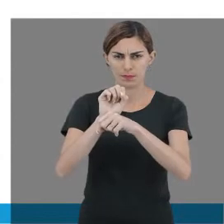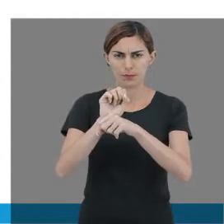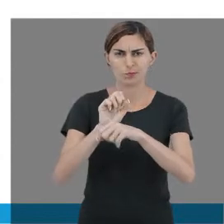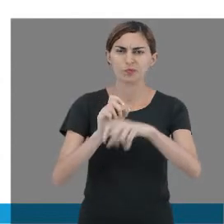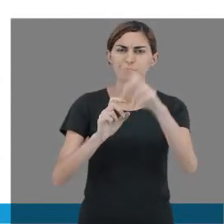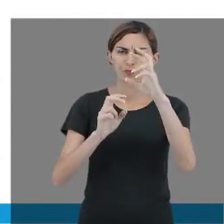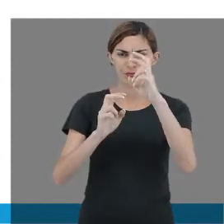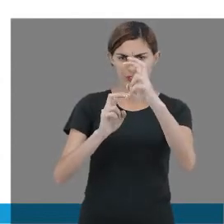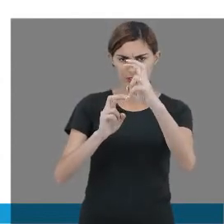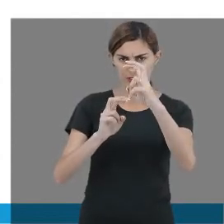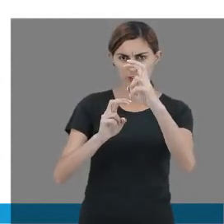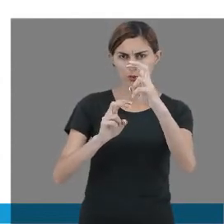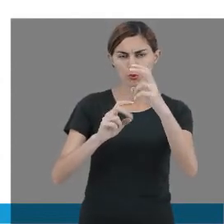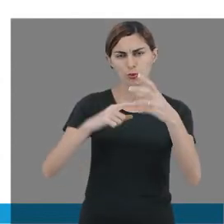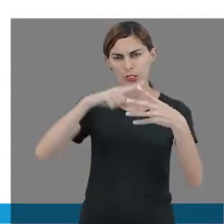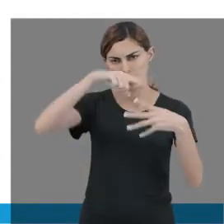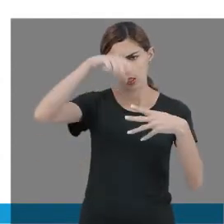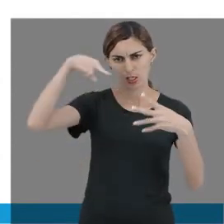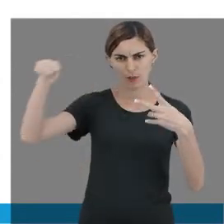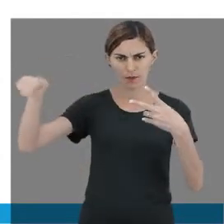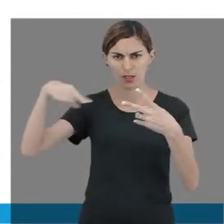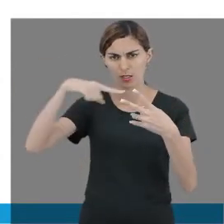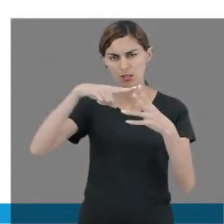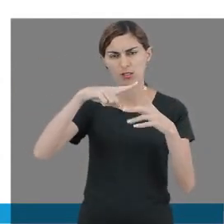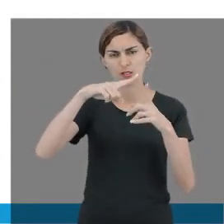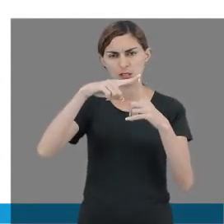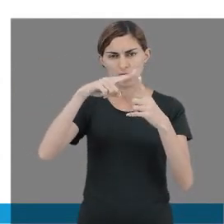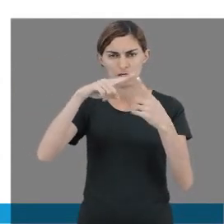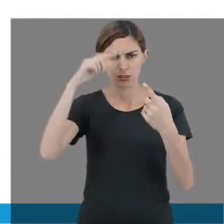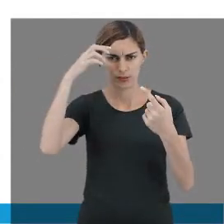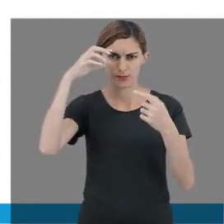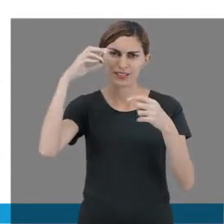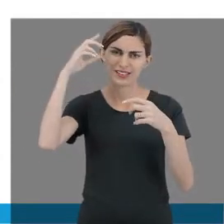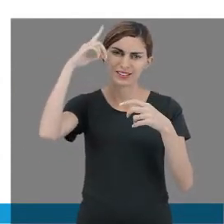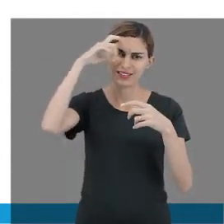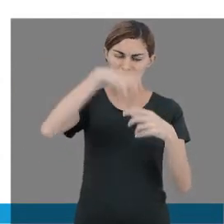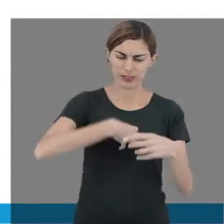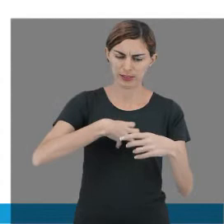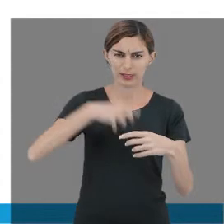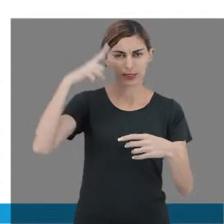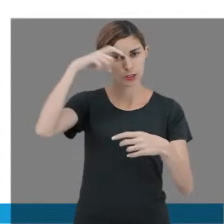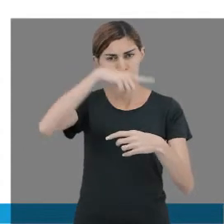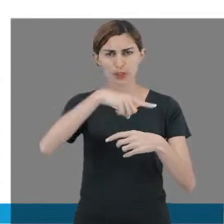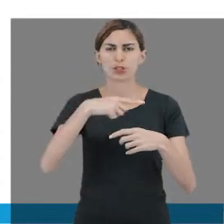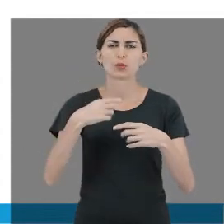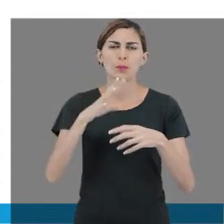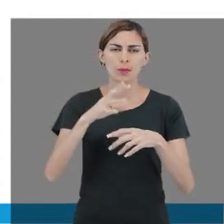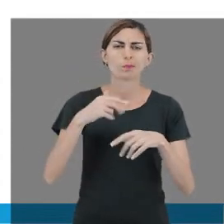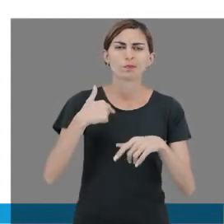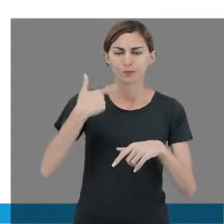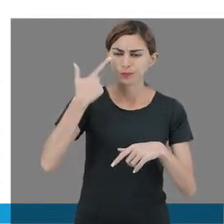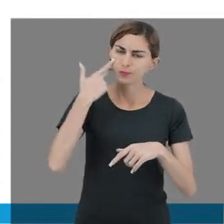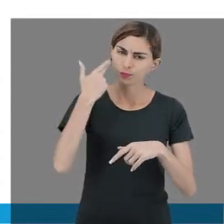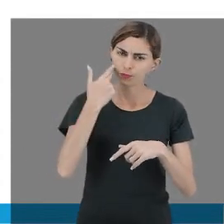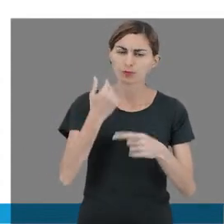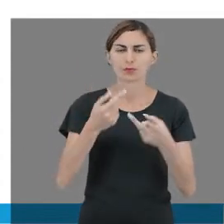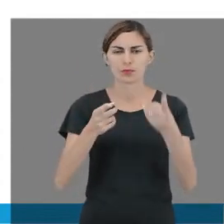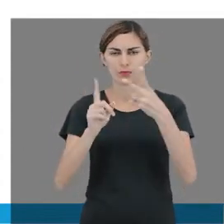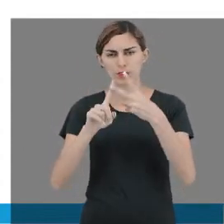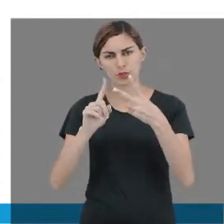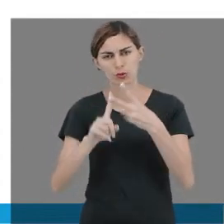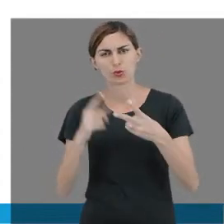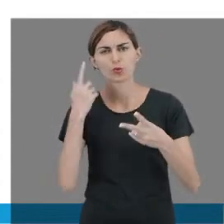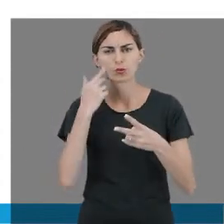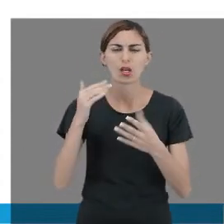níveis, Então, o nível 1 é aquele que tem uma dificuldade, mas consegue fazer toda a função normal. O nível 2, ele é capaz de deambular, mas tem